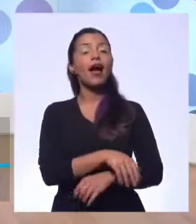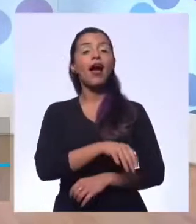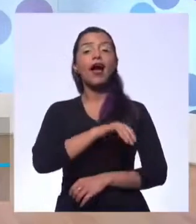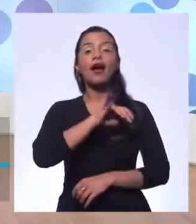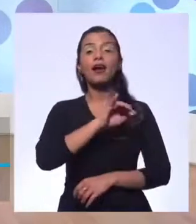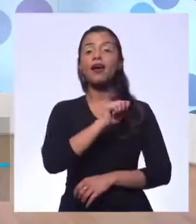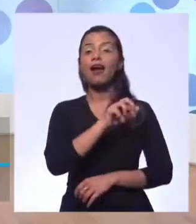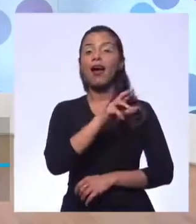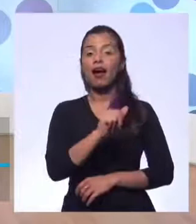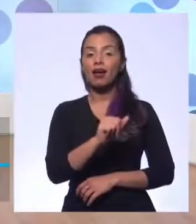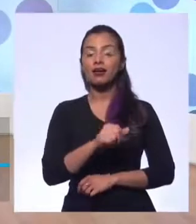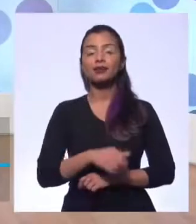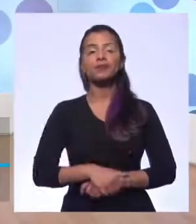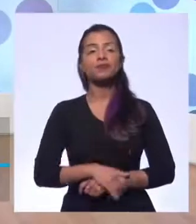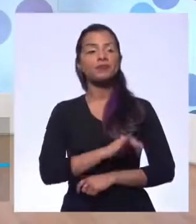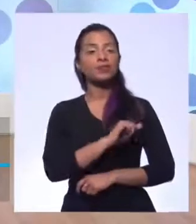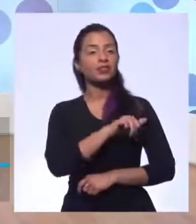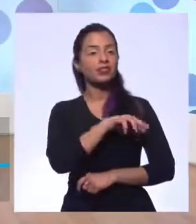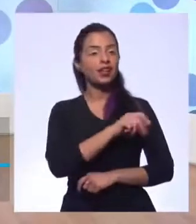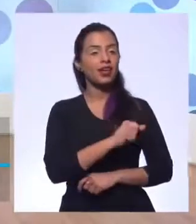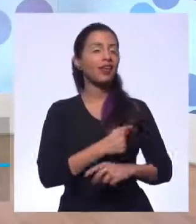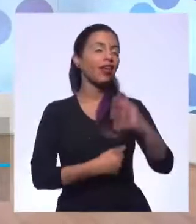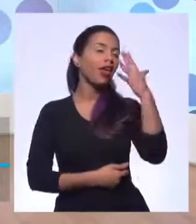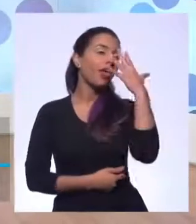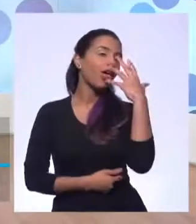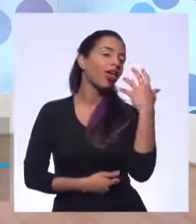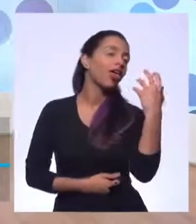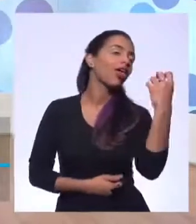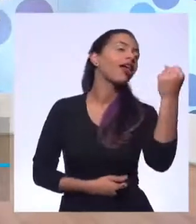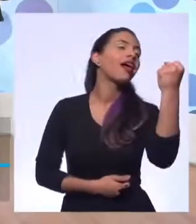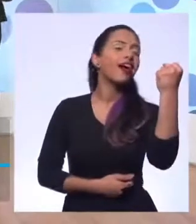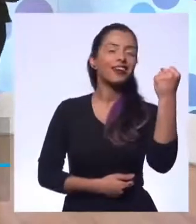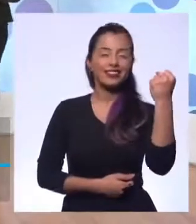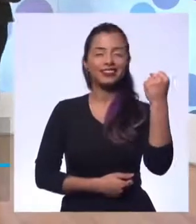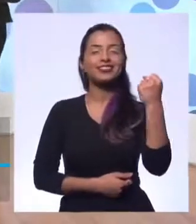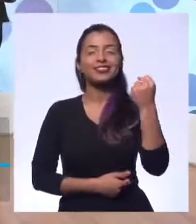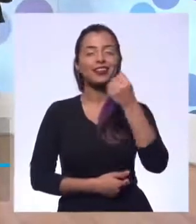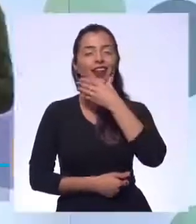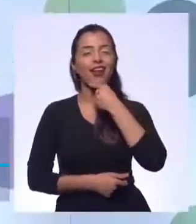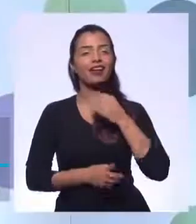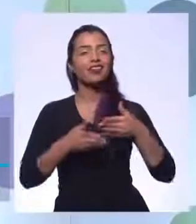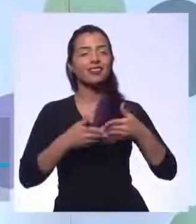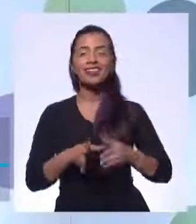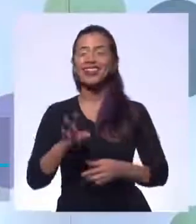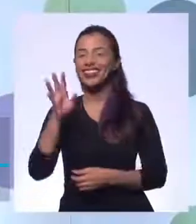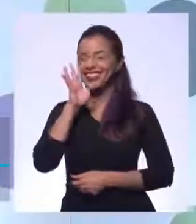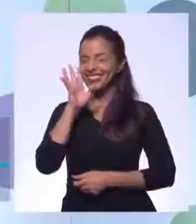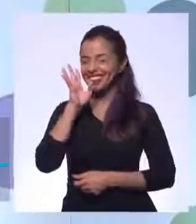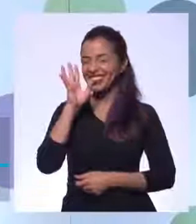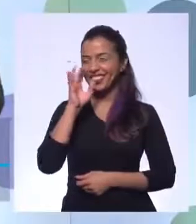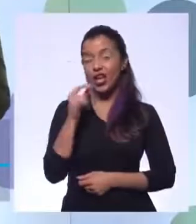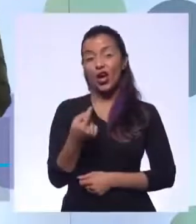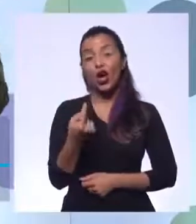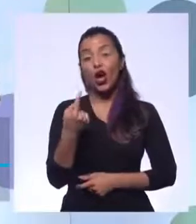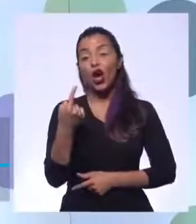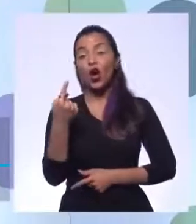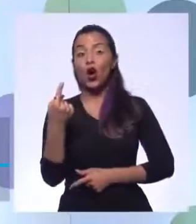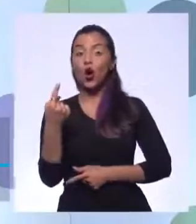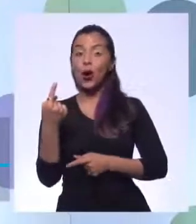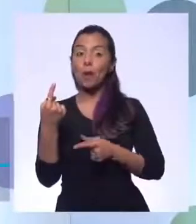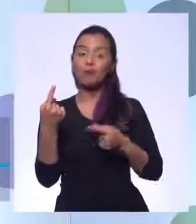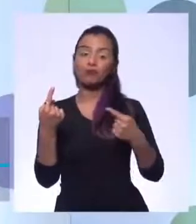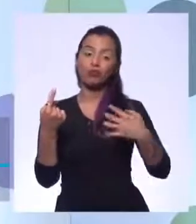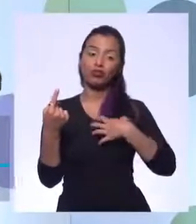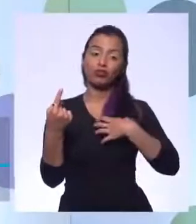Maria, Yara seduzindo os marinheiros. O que é legal é a aluna falar assim, ela conta uma das versões, porque, gente,